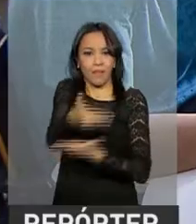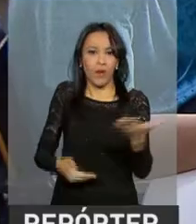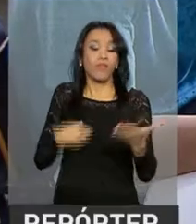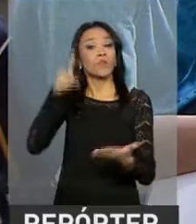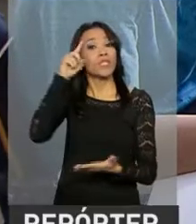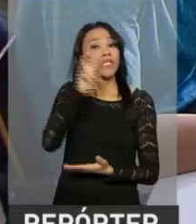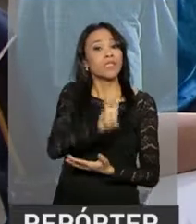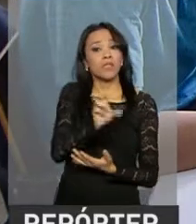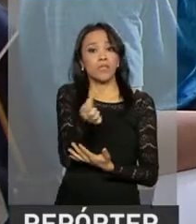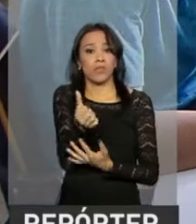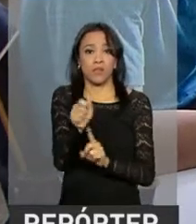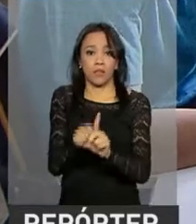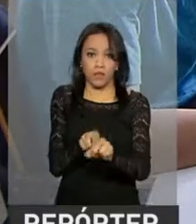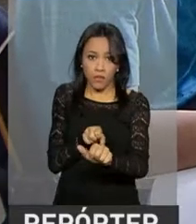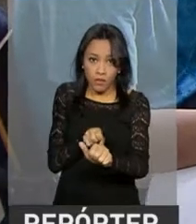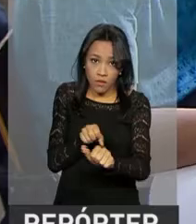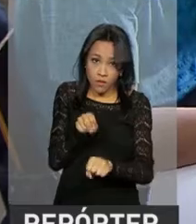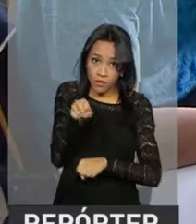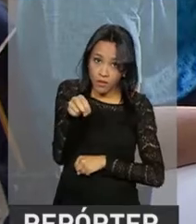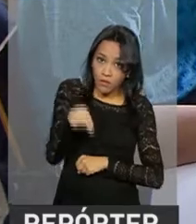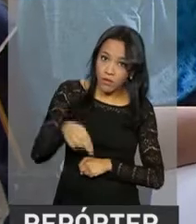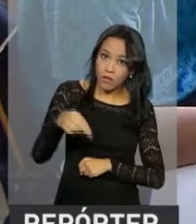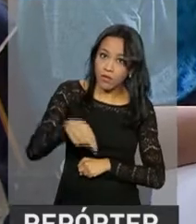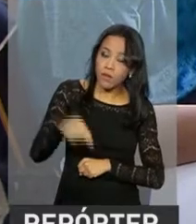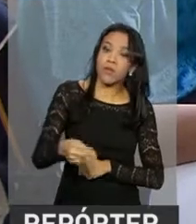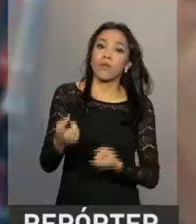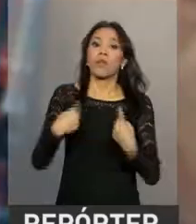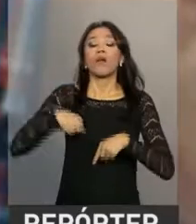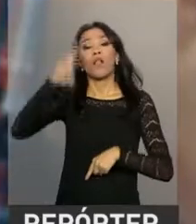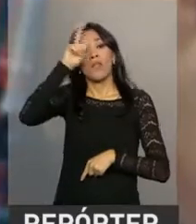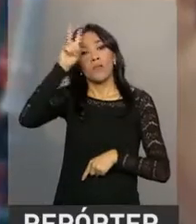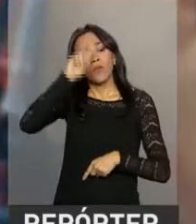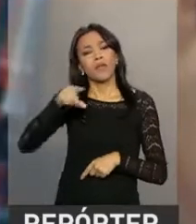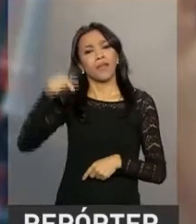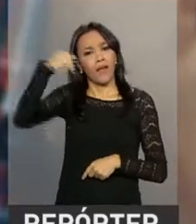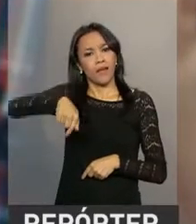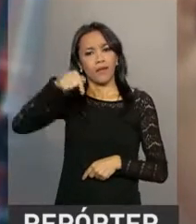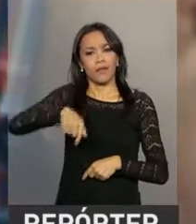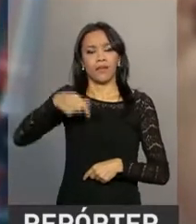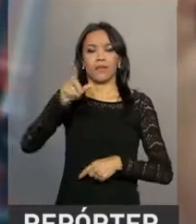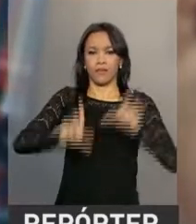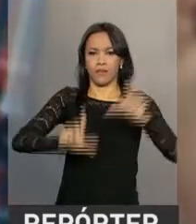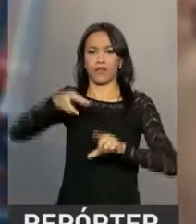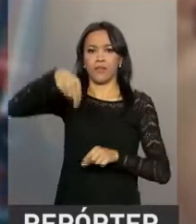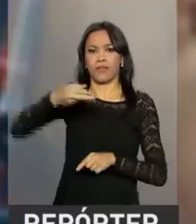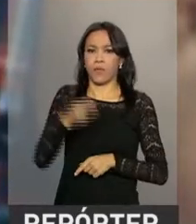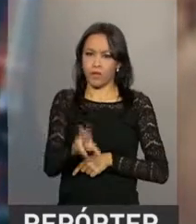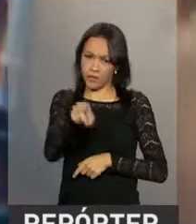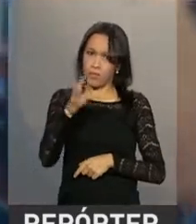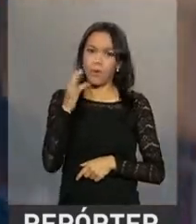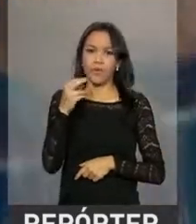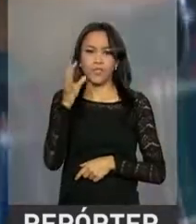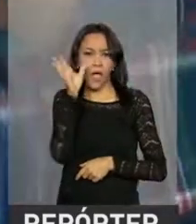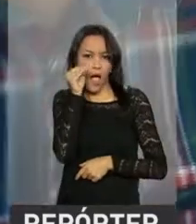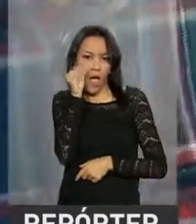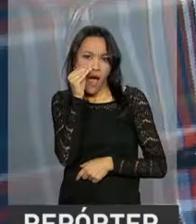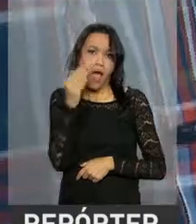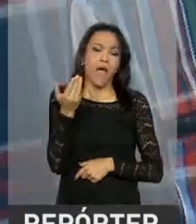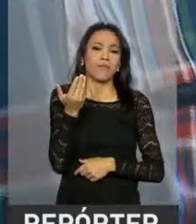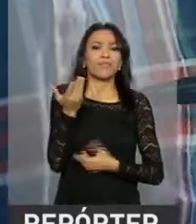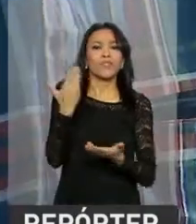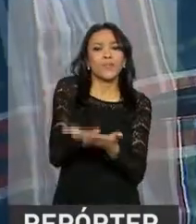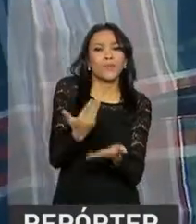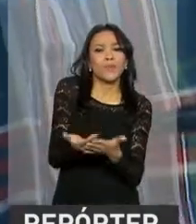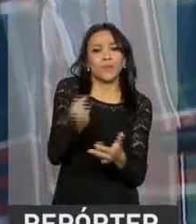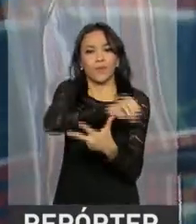5 e 6 de novembro Lembrando que todos os dias aqui na NBR você pode acompanhar a hora do ENEM